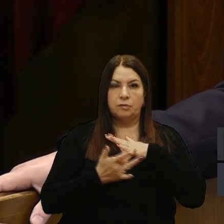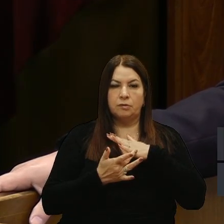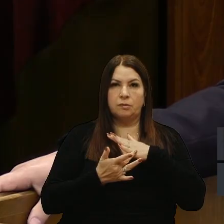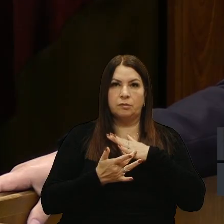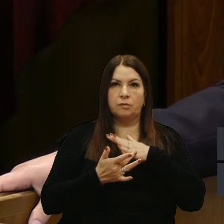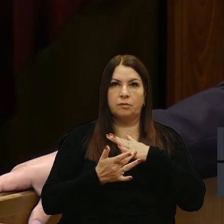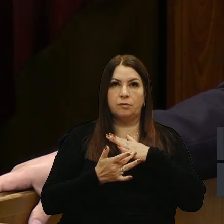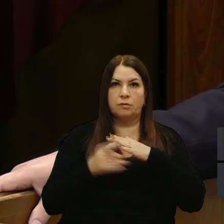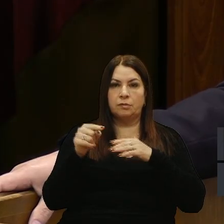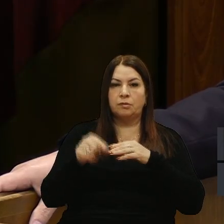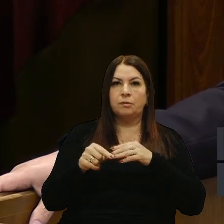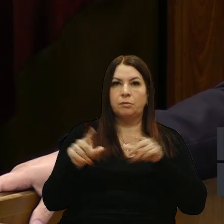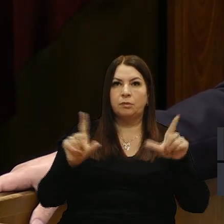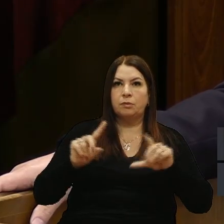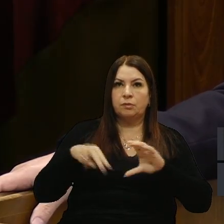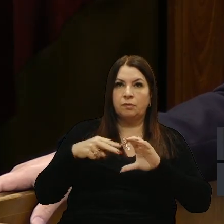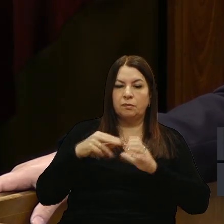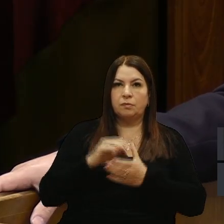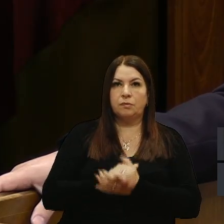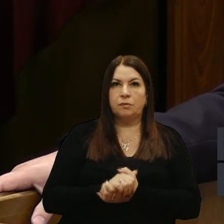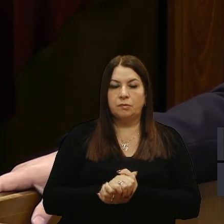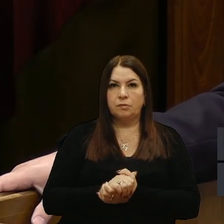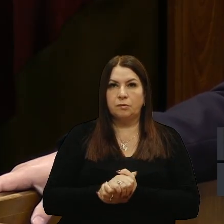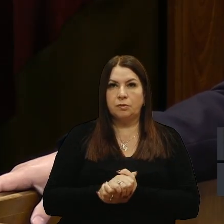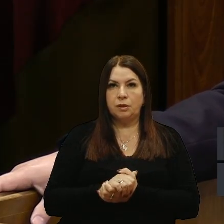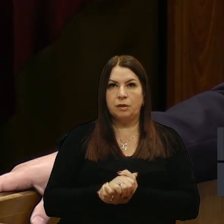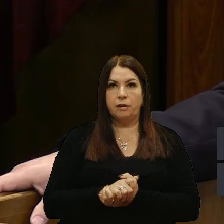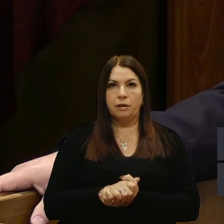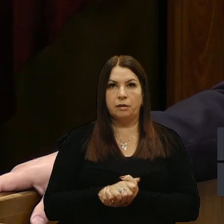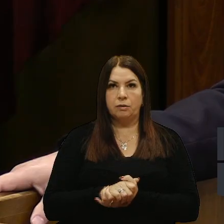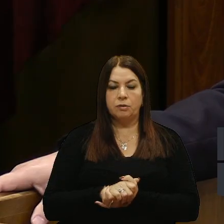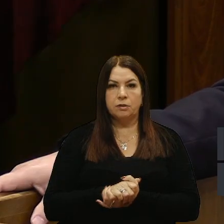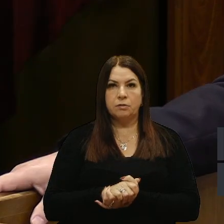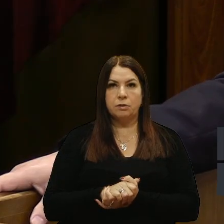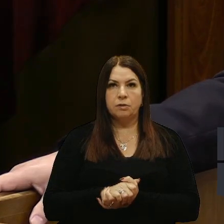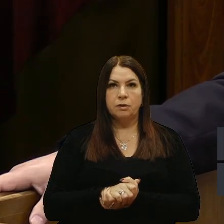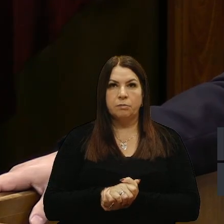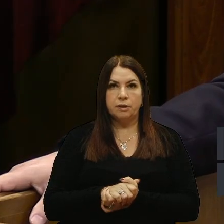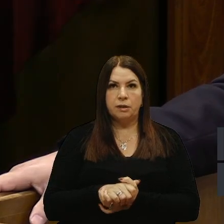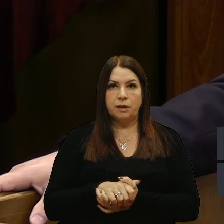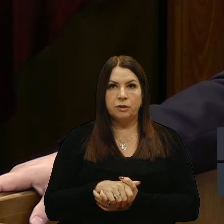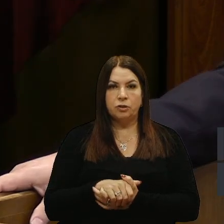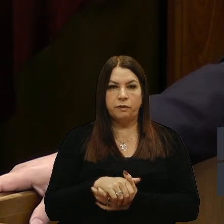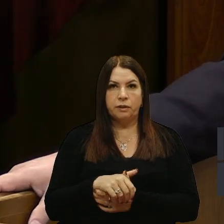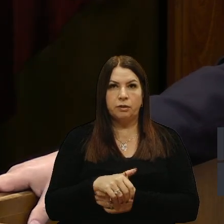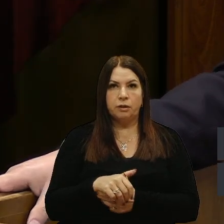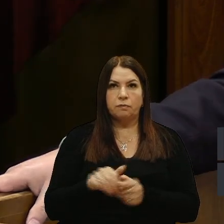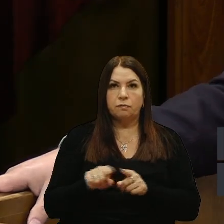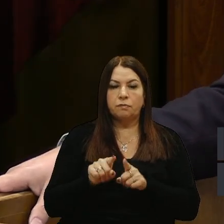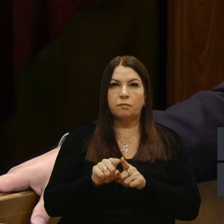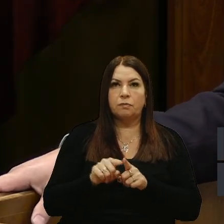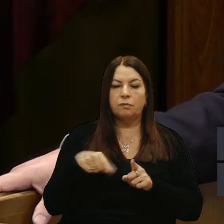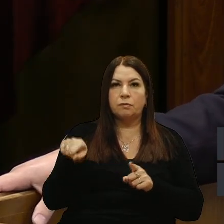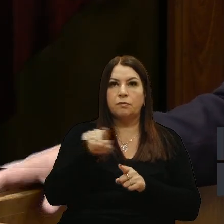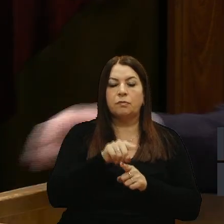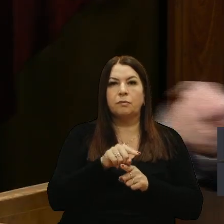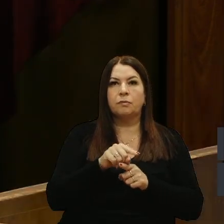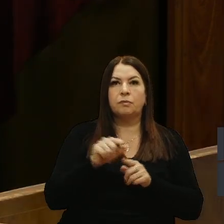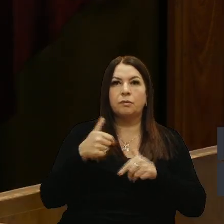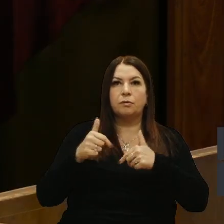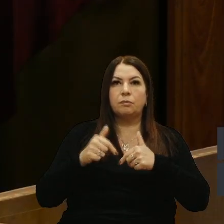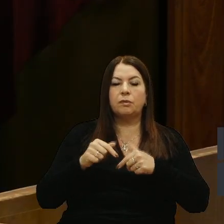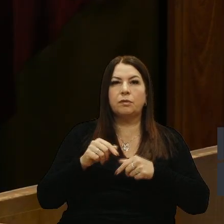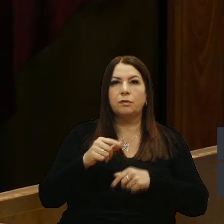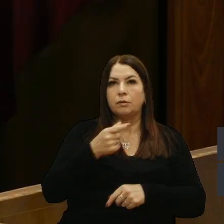pela nossa TV Câmara aqui de Caxias do Sul. Presidente em exercício hoje, João